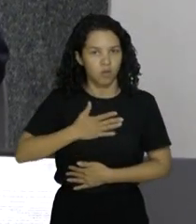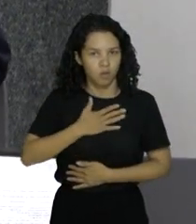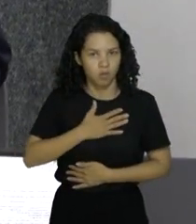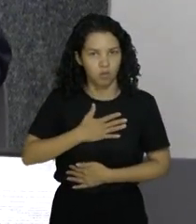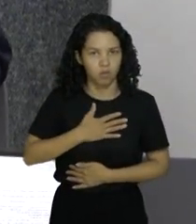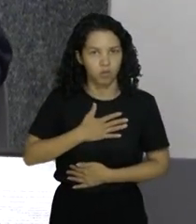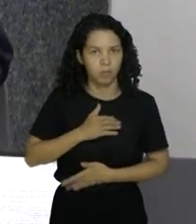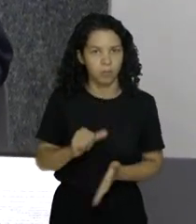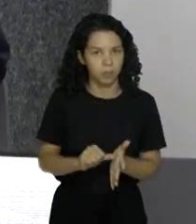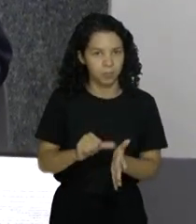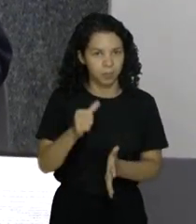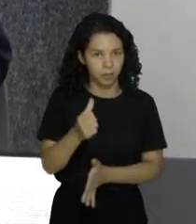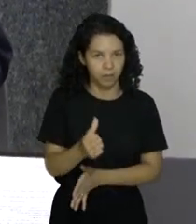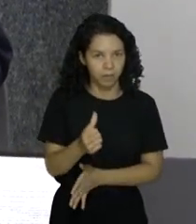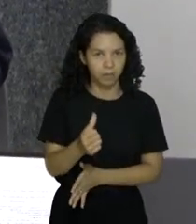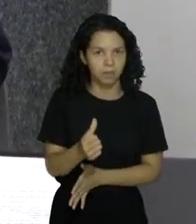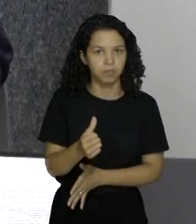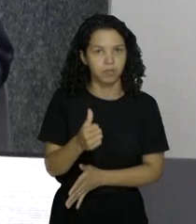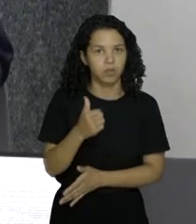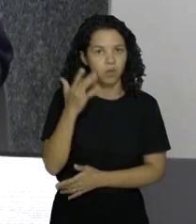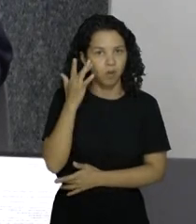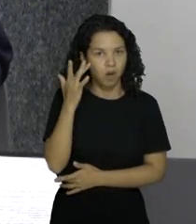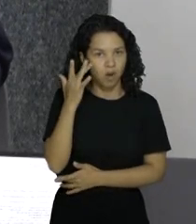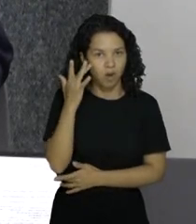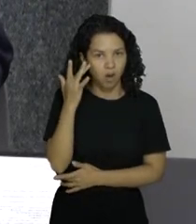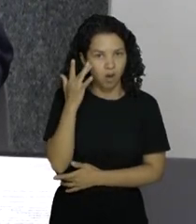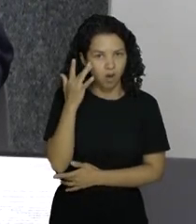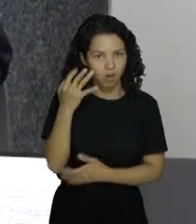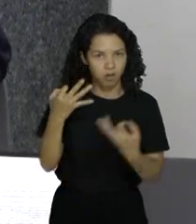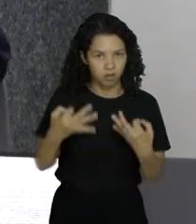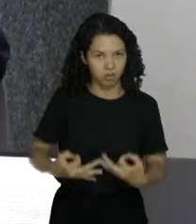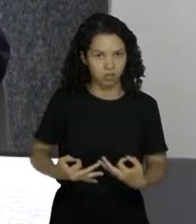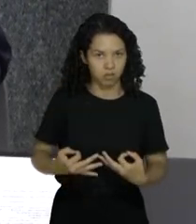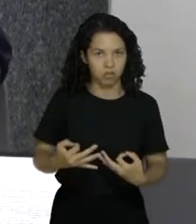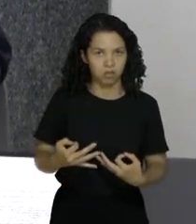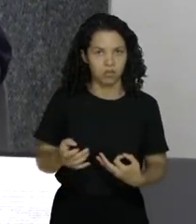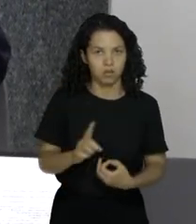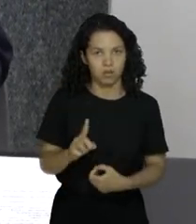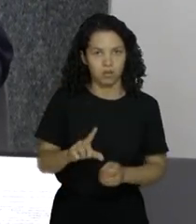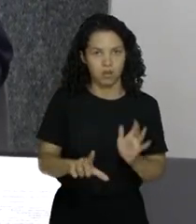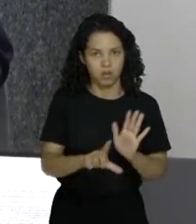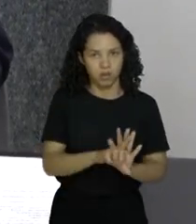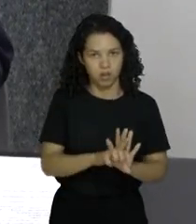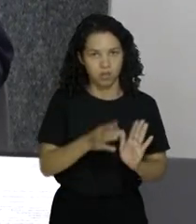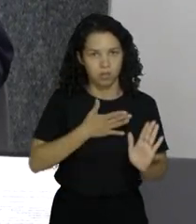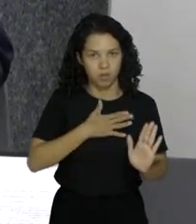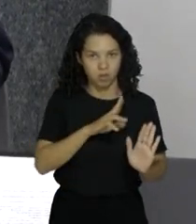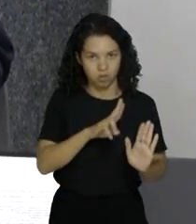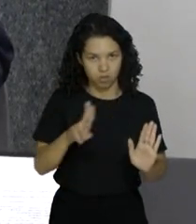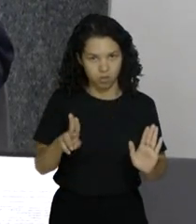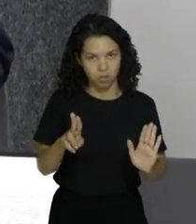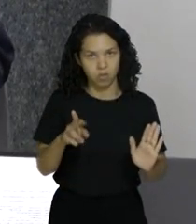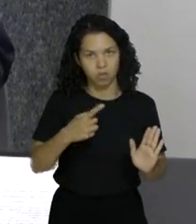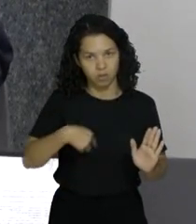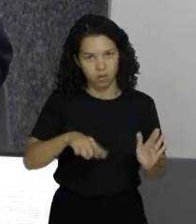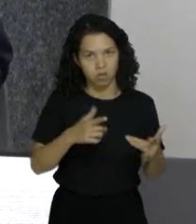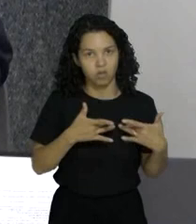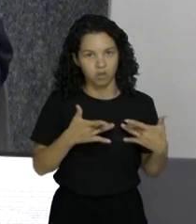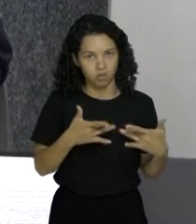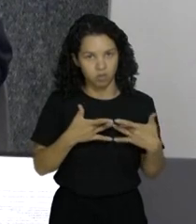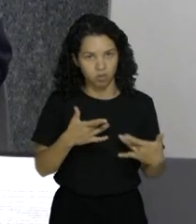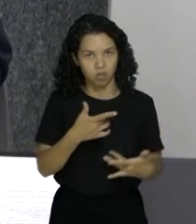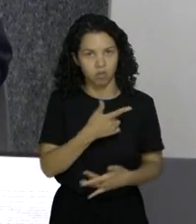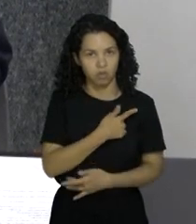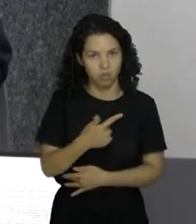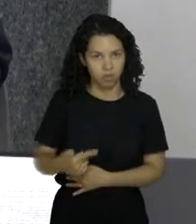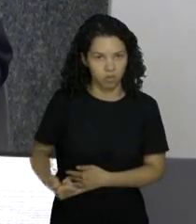primeiro que eu considero uma injustiça que a lei tem o meu nome mas foi um ato de generosidade do Governador